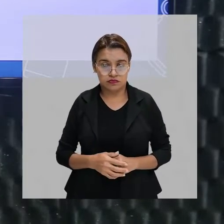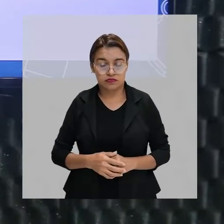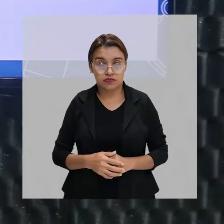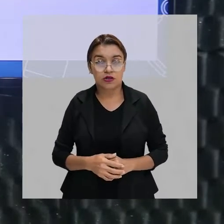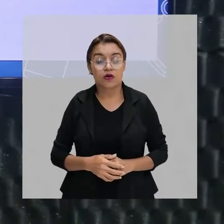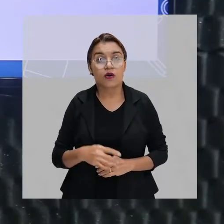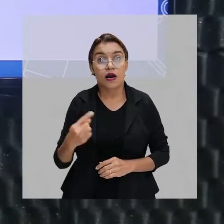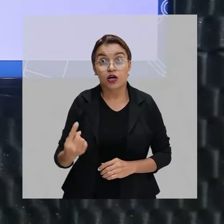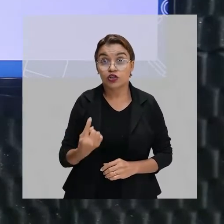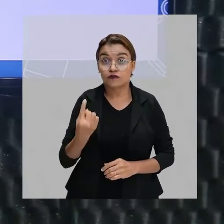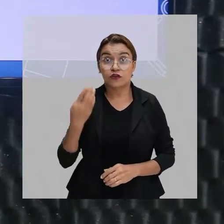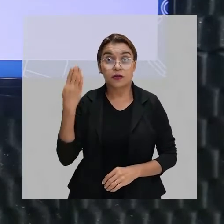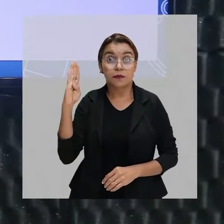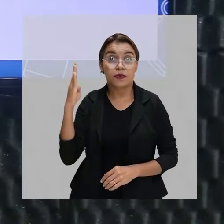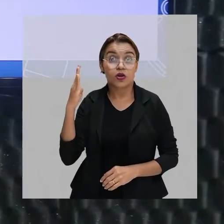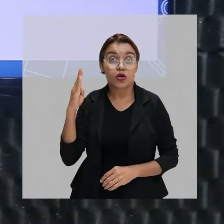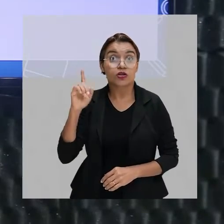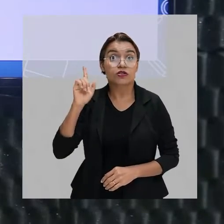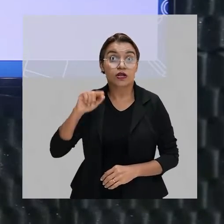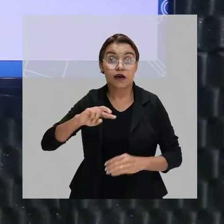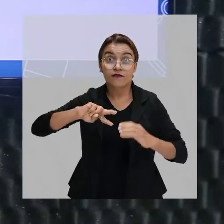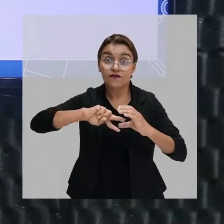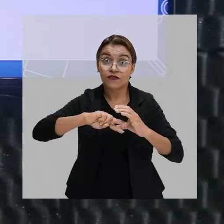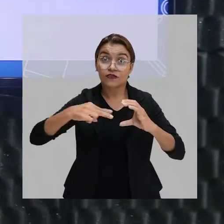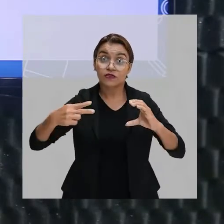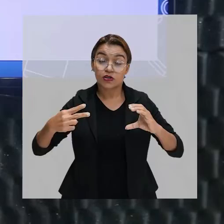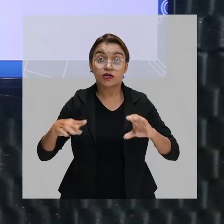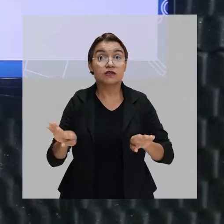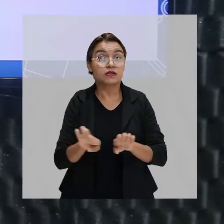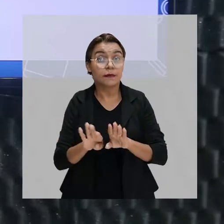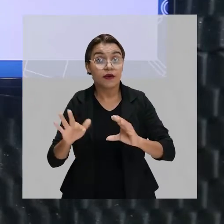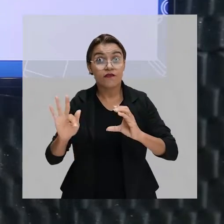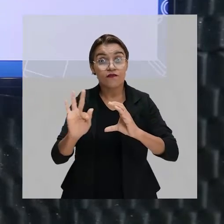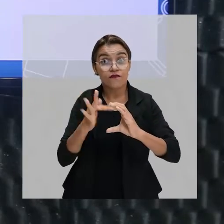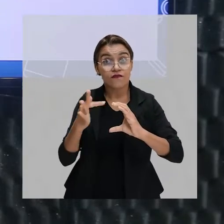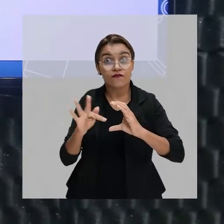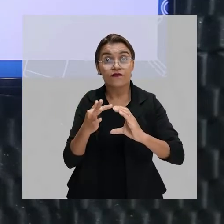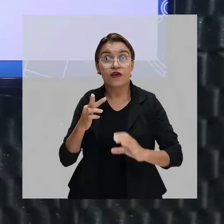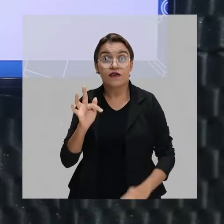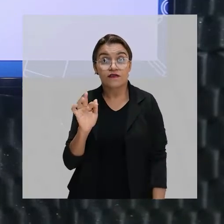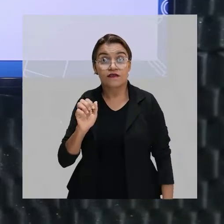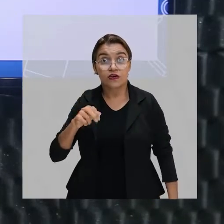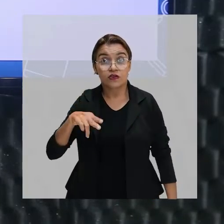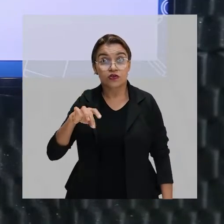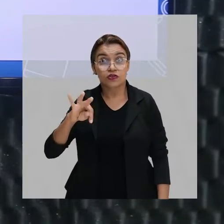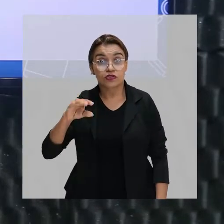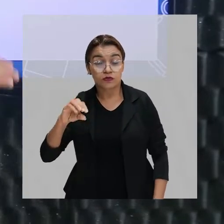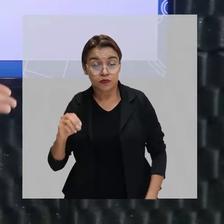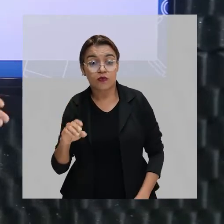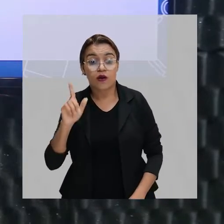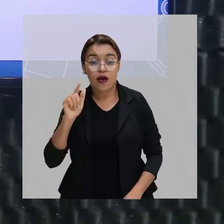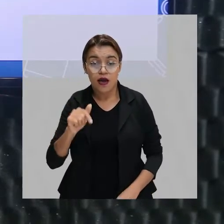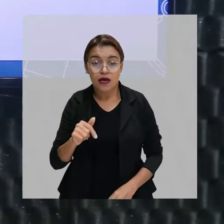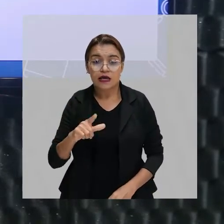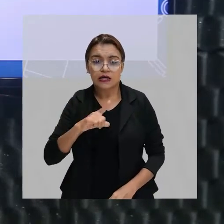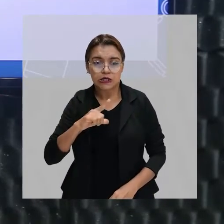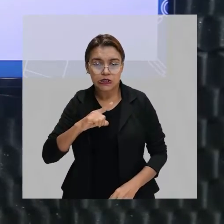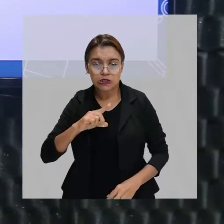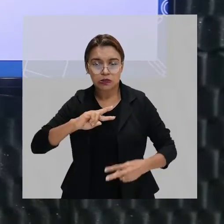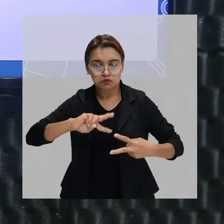individualidade biológica tem muito a ver com a questão do genótipo e do fenótipo é o resultado da expressão de genes